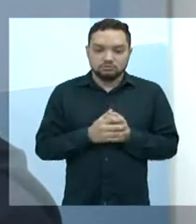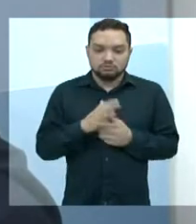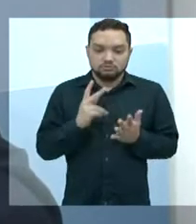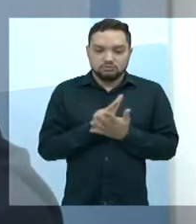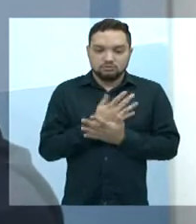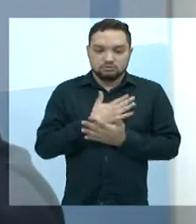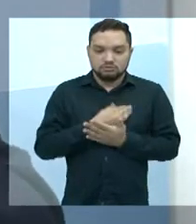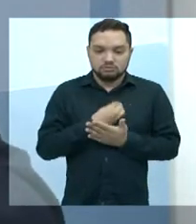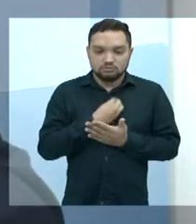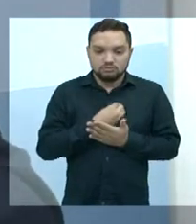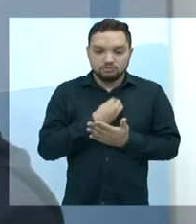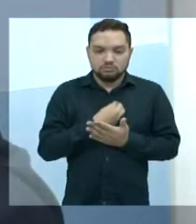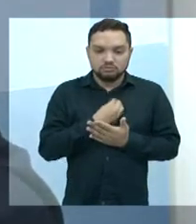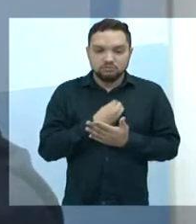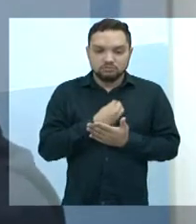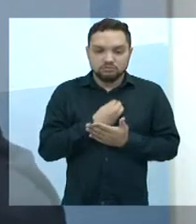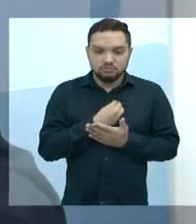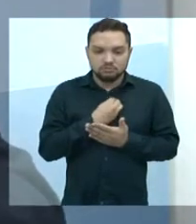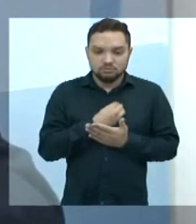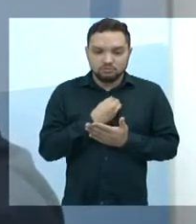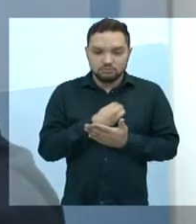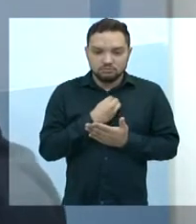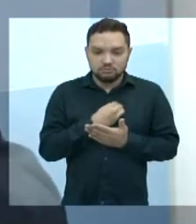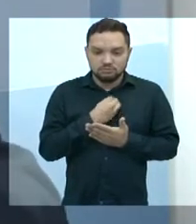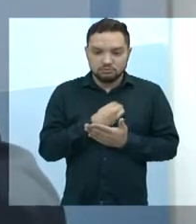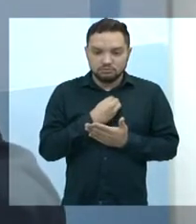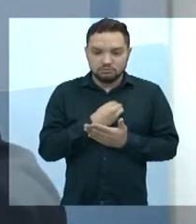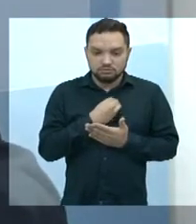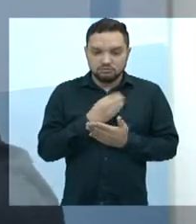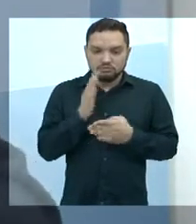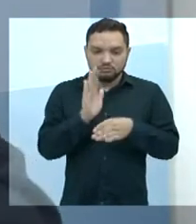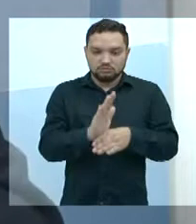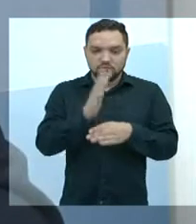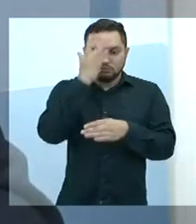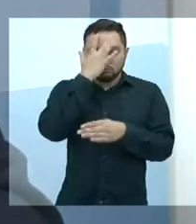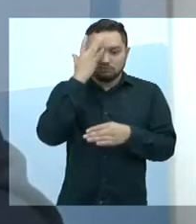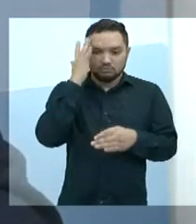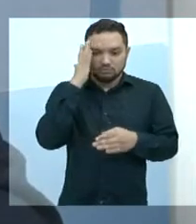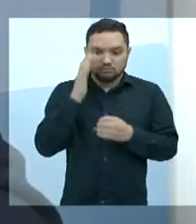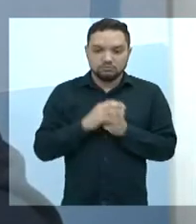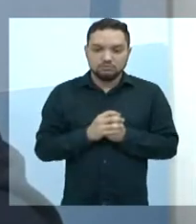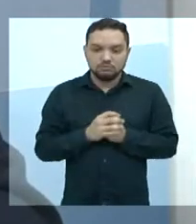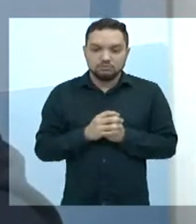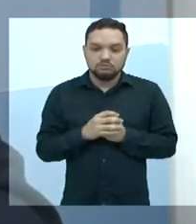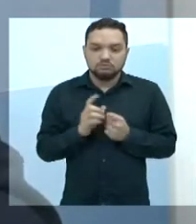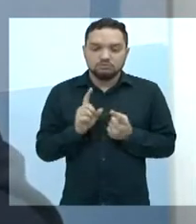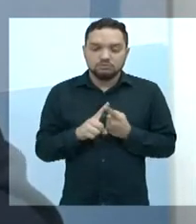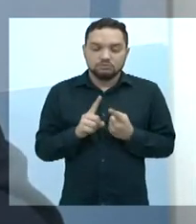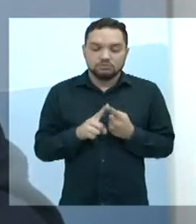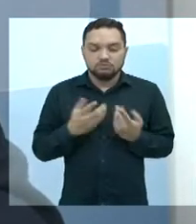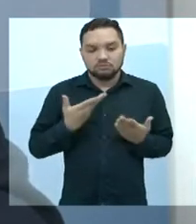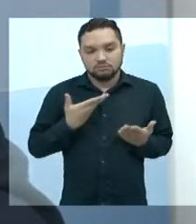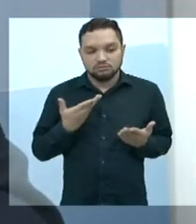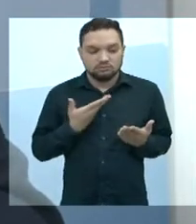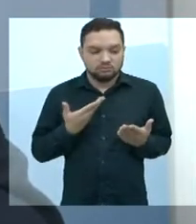vida, isso é demanda, é ajuda dos eleitores e dos amigos, o que é que a gente